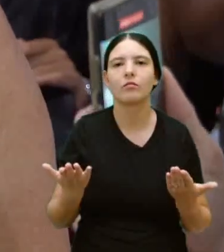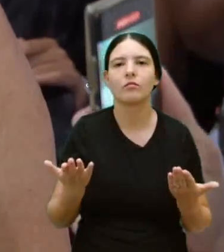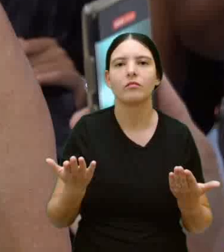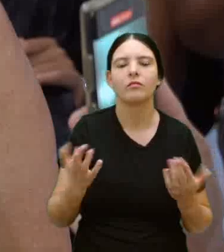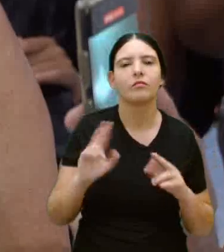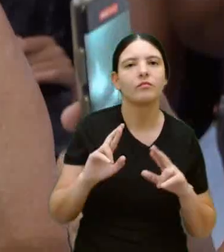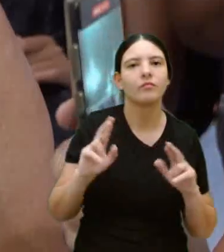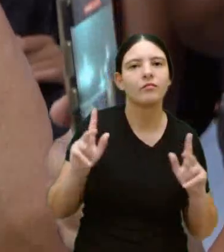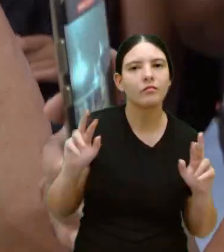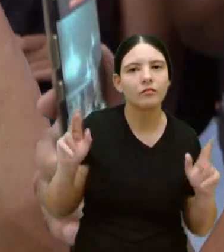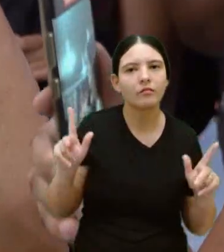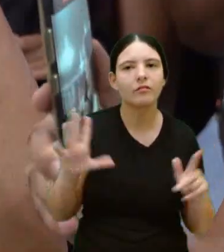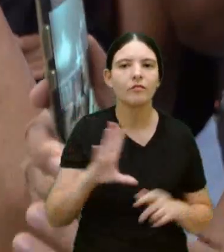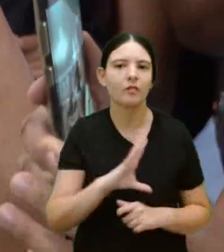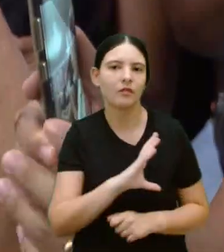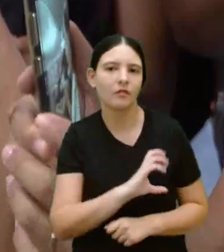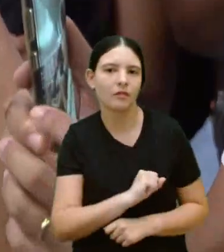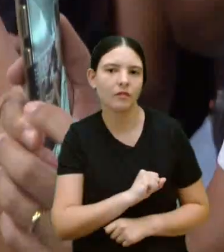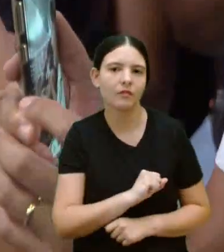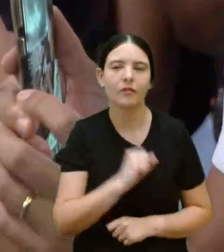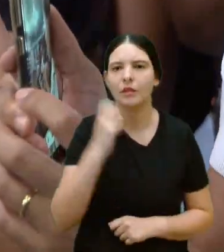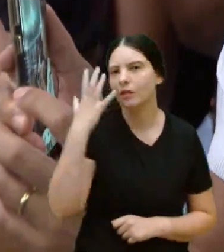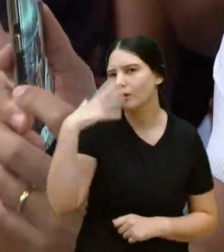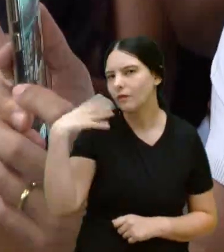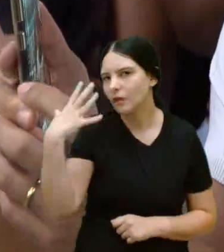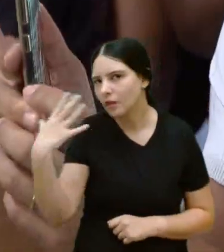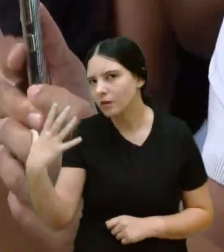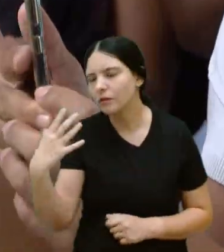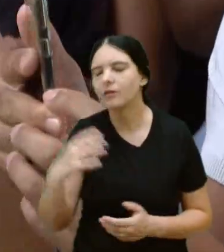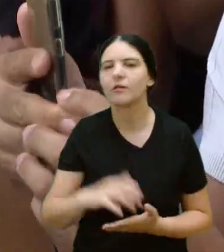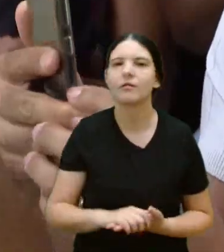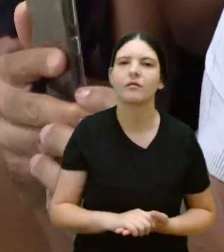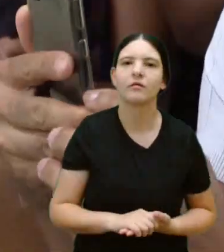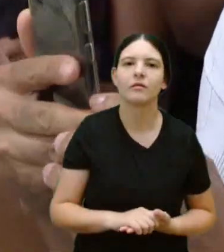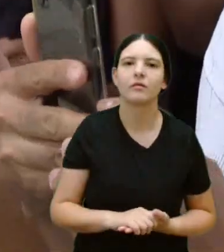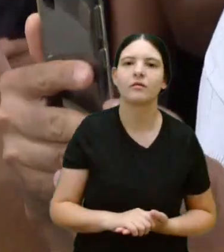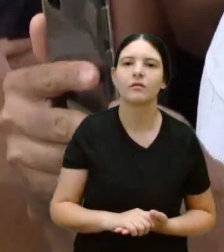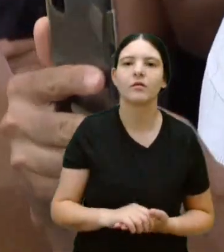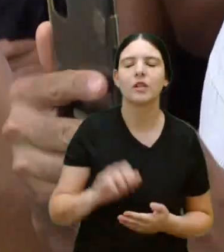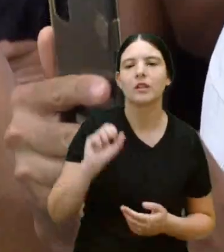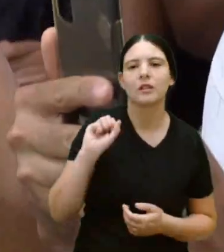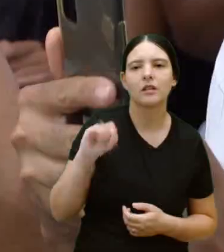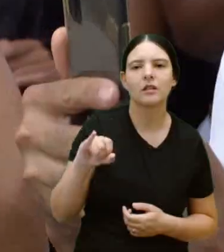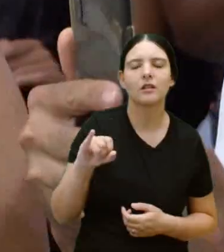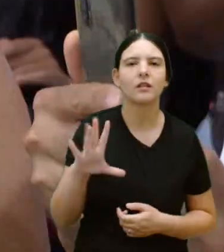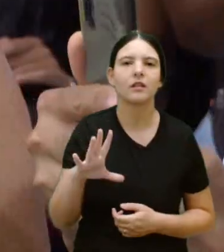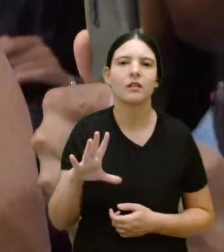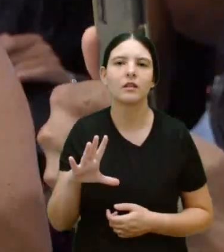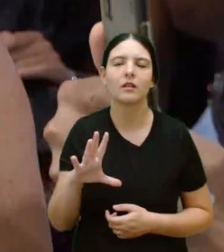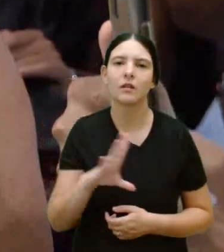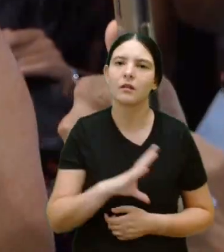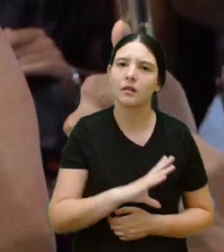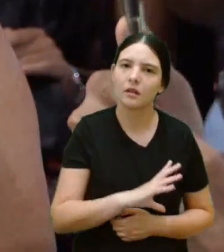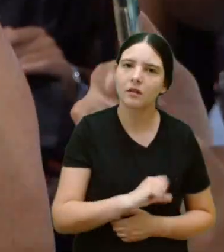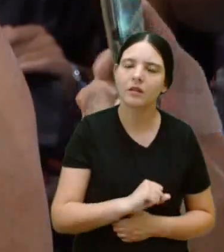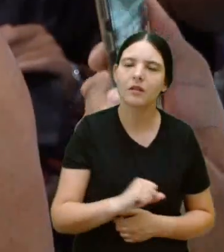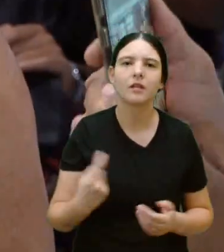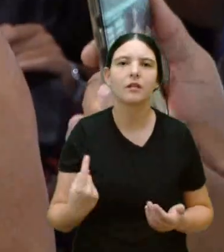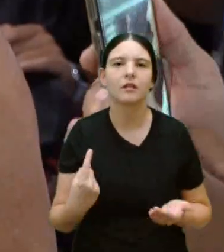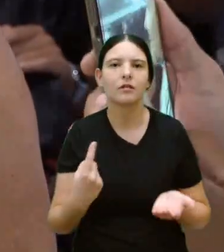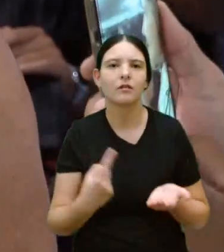entre amor e paixão? Senhora branca de cabelos médios e escuros. Se a essência do amor tem a ver com